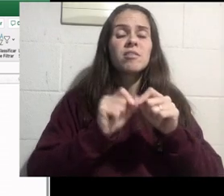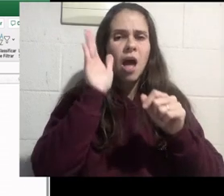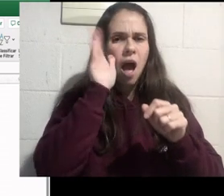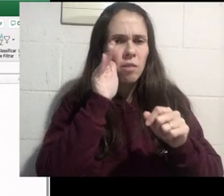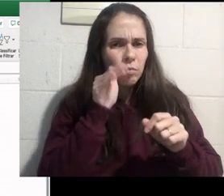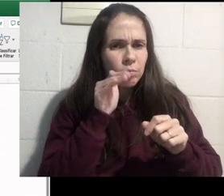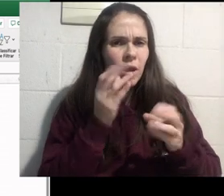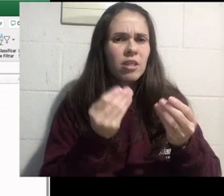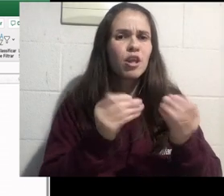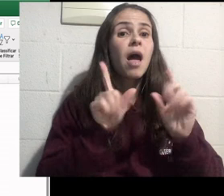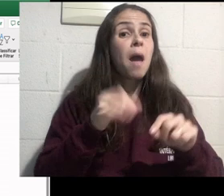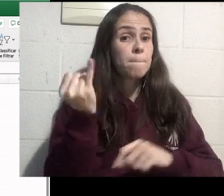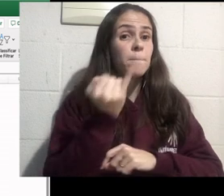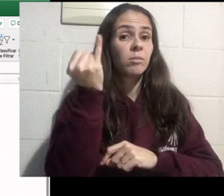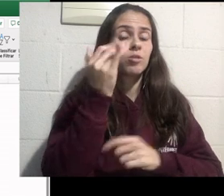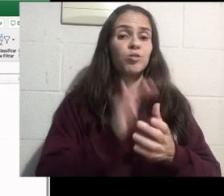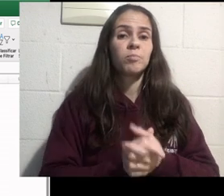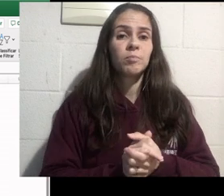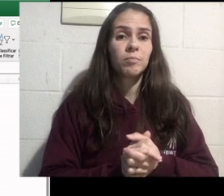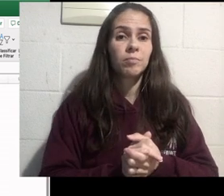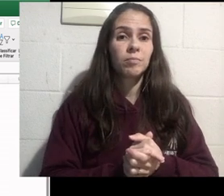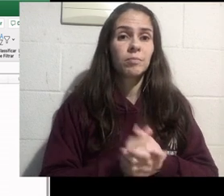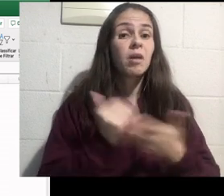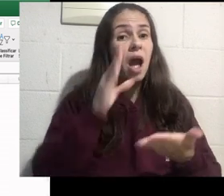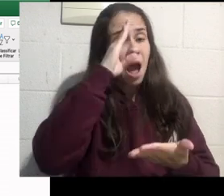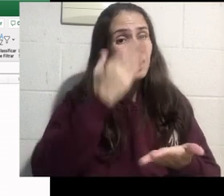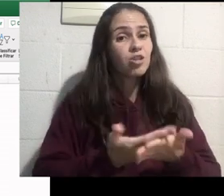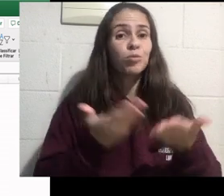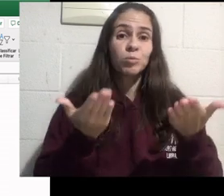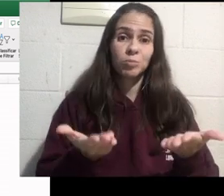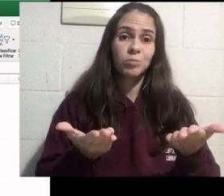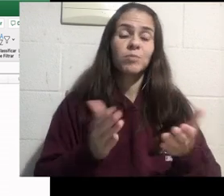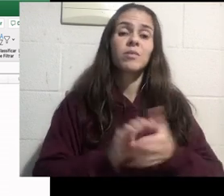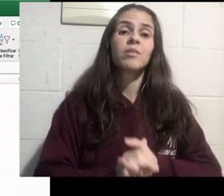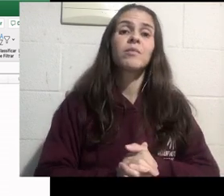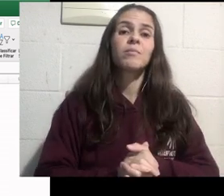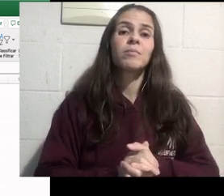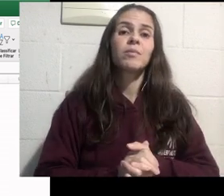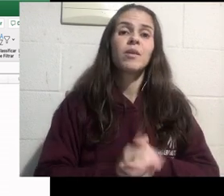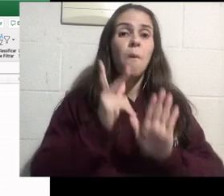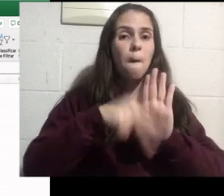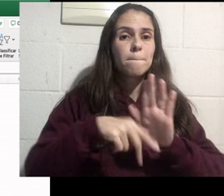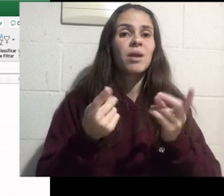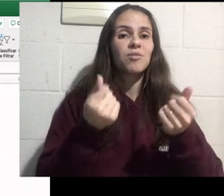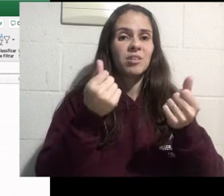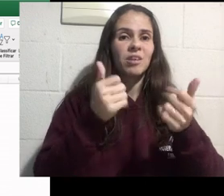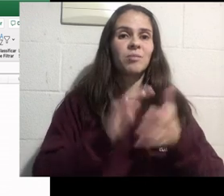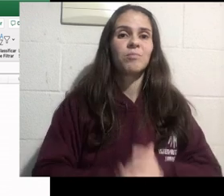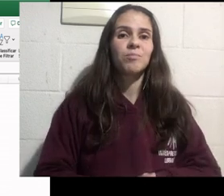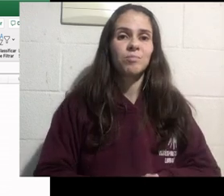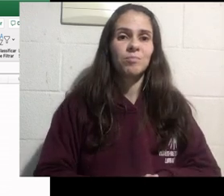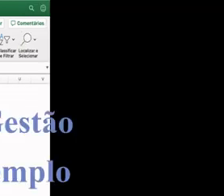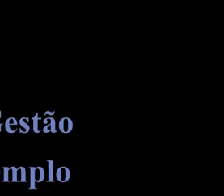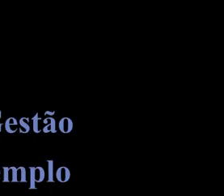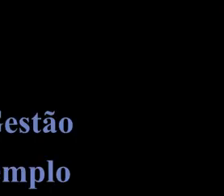fazer análise de sensibilidade, ela se torna bem interessante. Então, acredito que seria isso sobre, então, o plano financeiro.